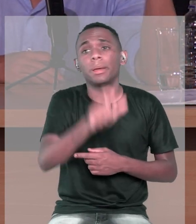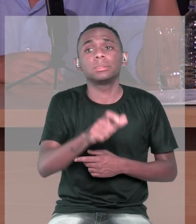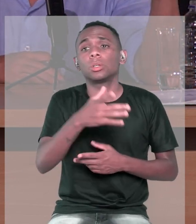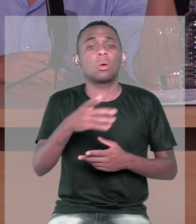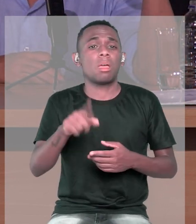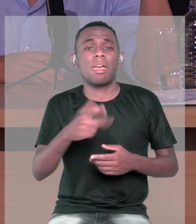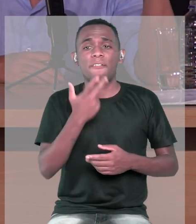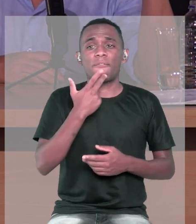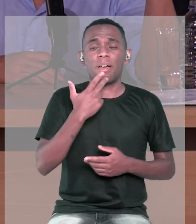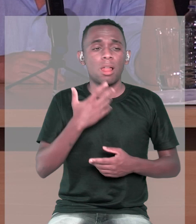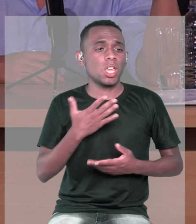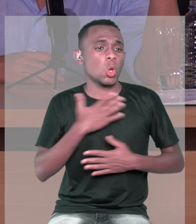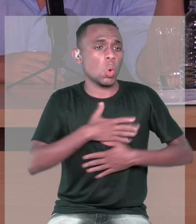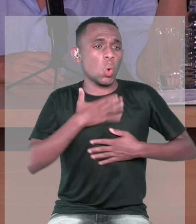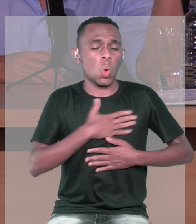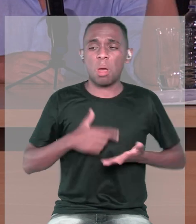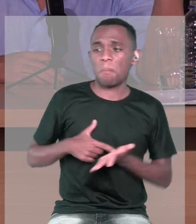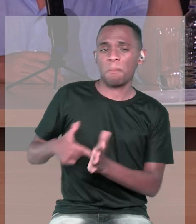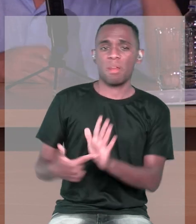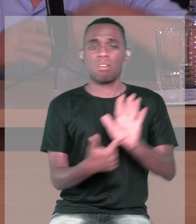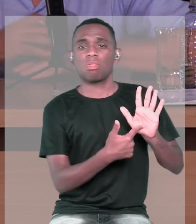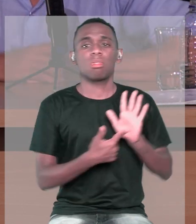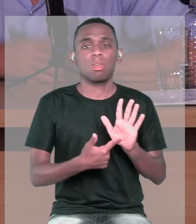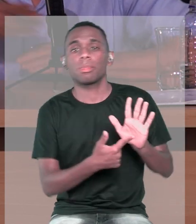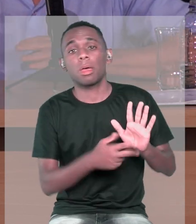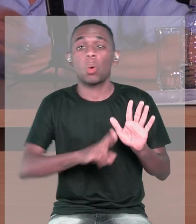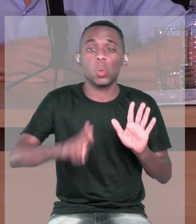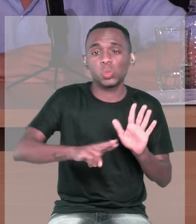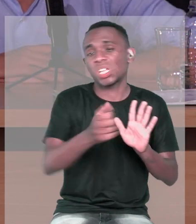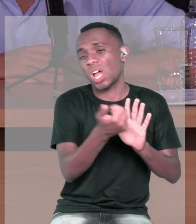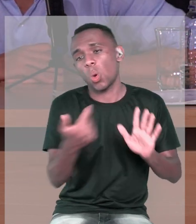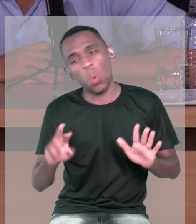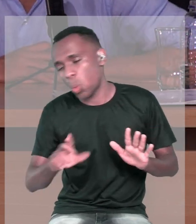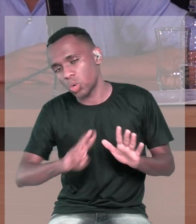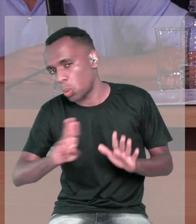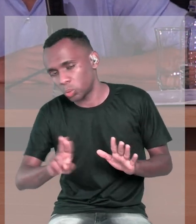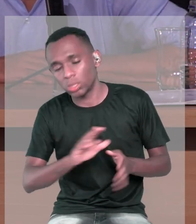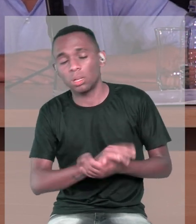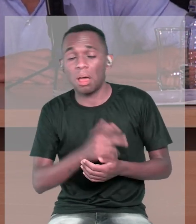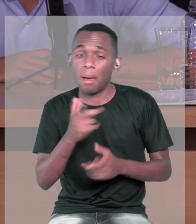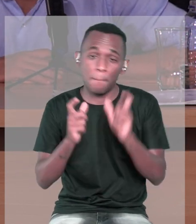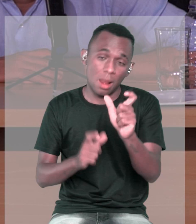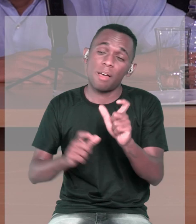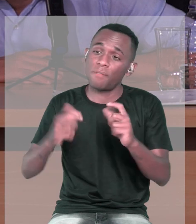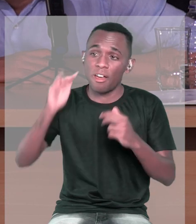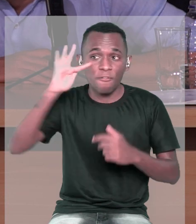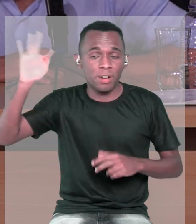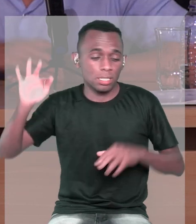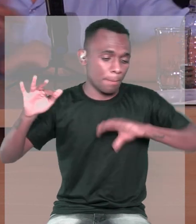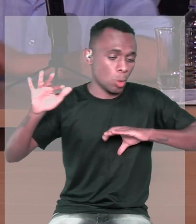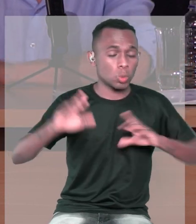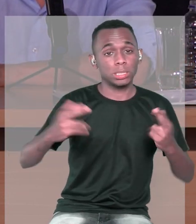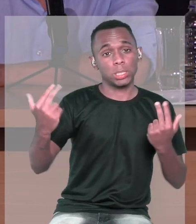goza da propriedade, goza do poder de usar ou de não usar tal ou tal propriedade. A palavra é a mesma. C'est